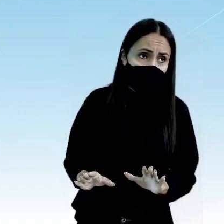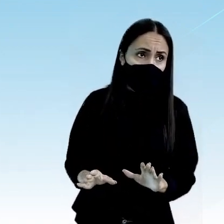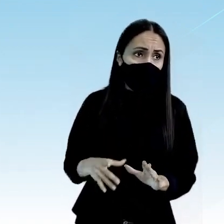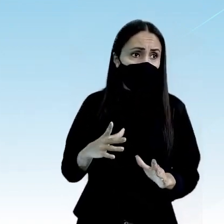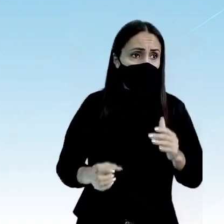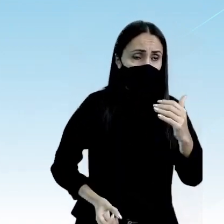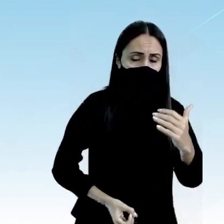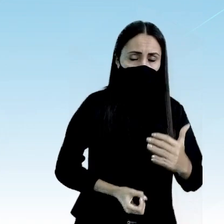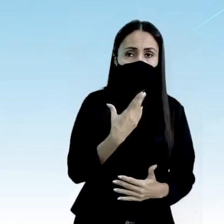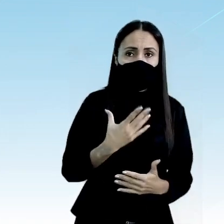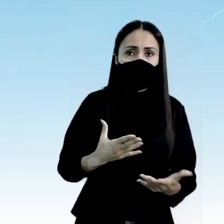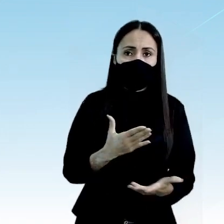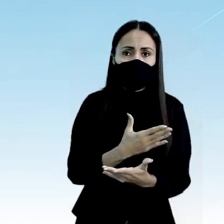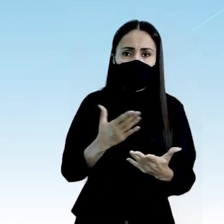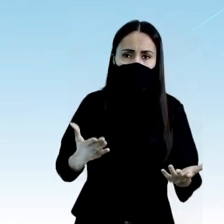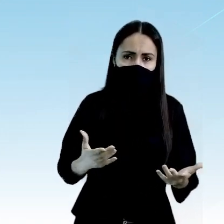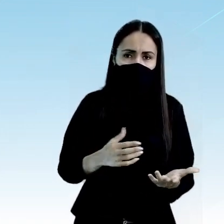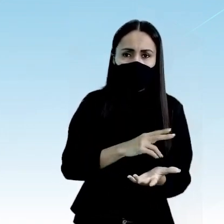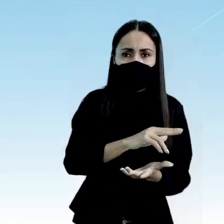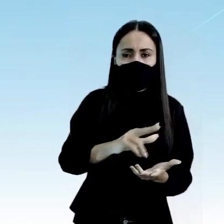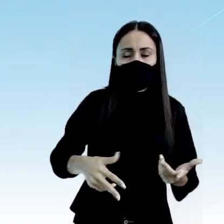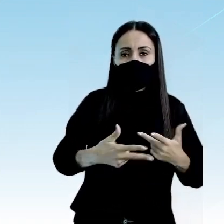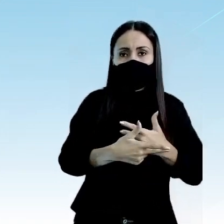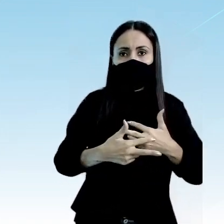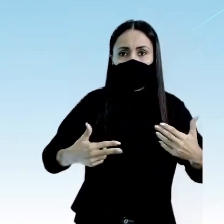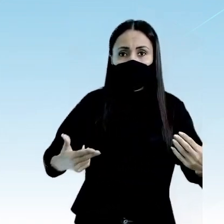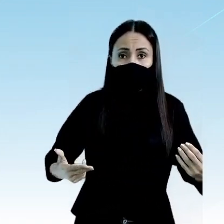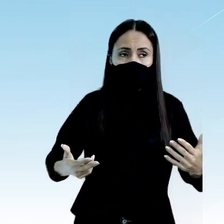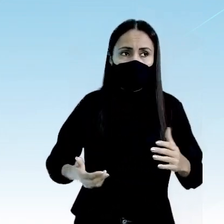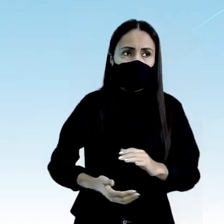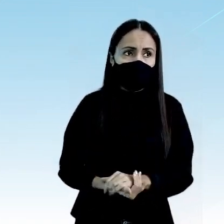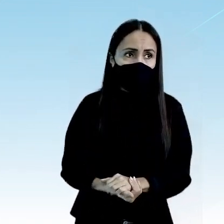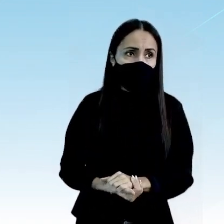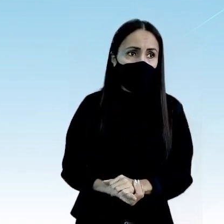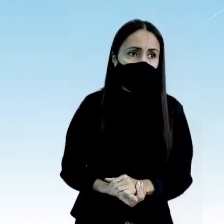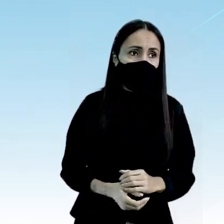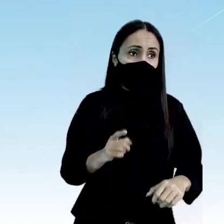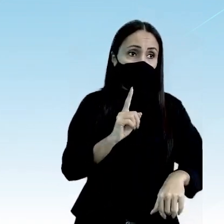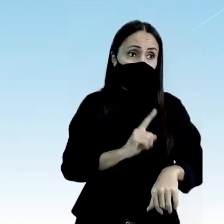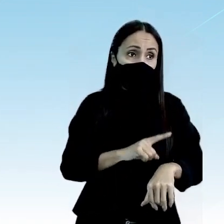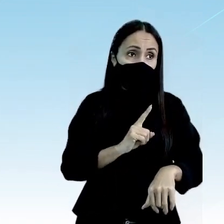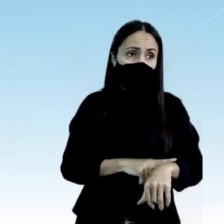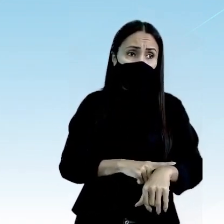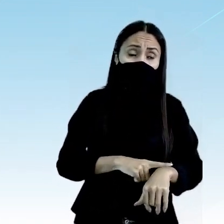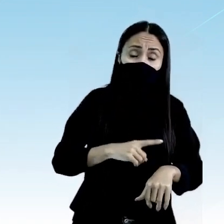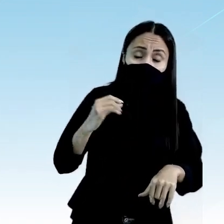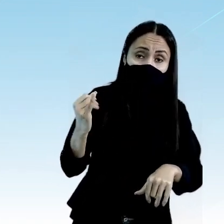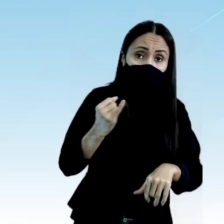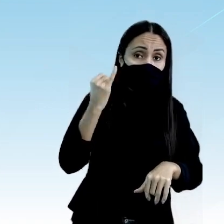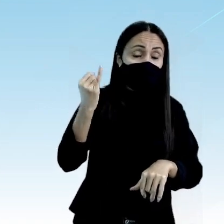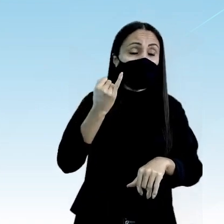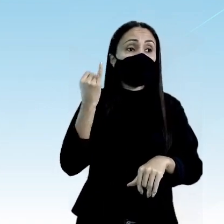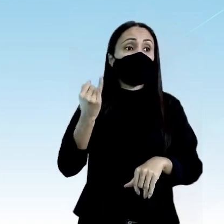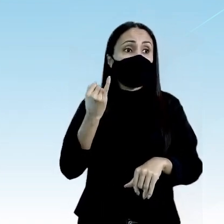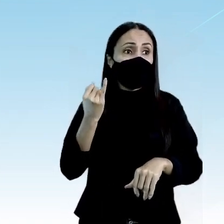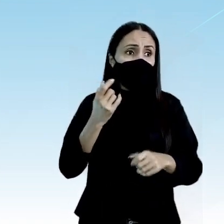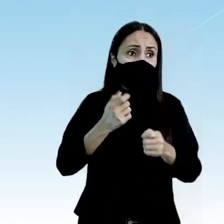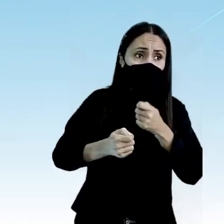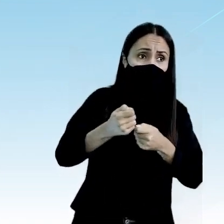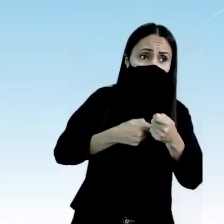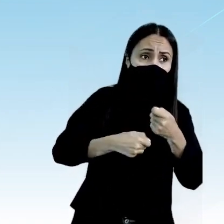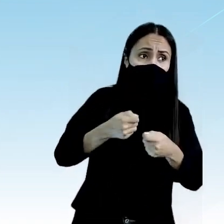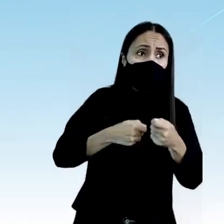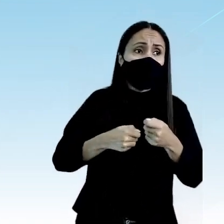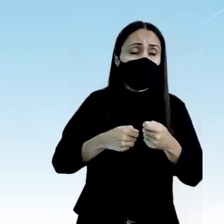surgiram expressões como perder tempo, ganhar tempo, economizar tempo, etc. Então, as